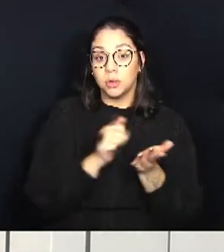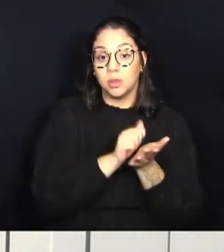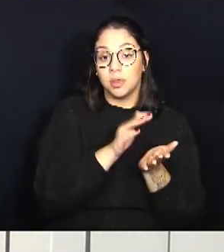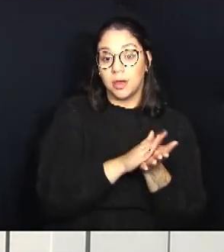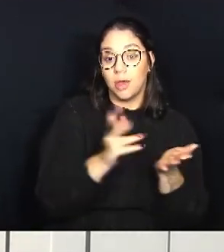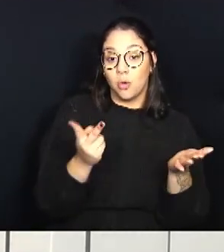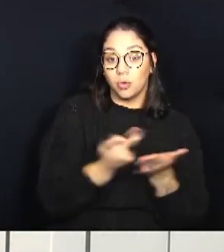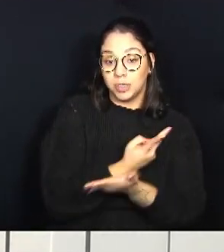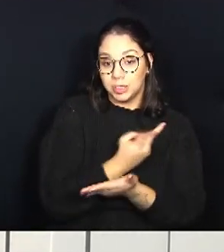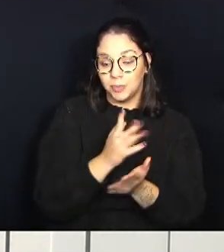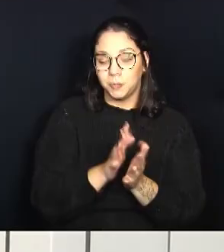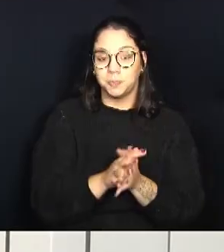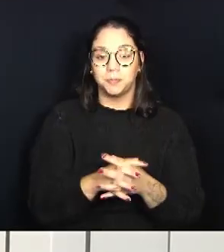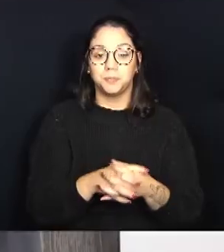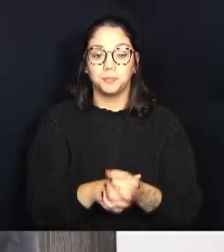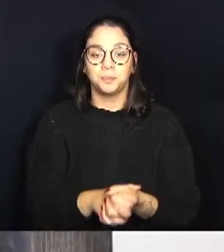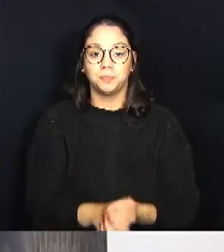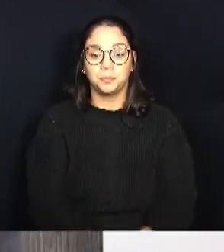cometidas.